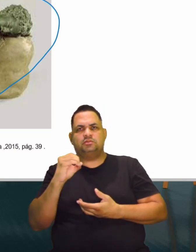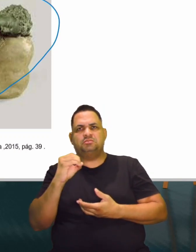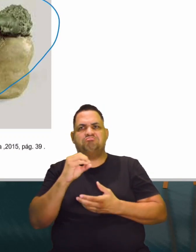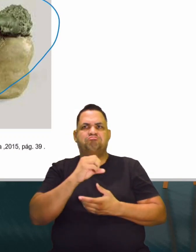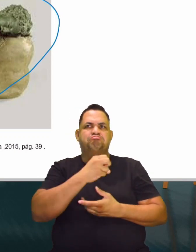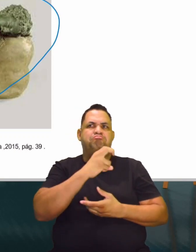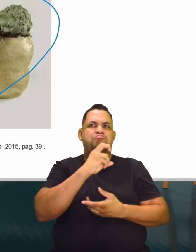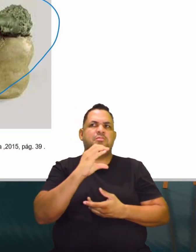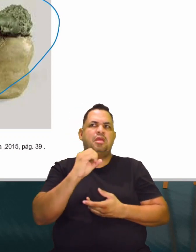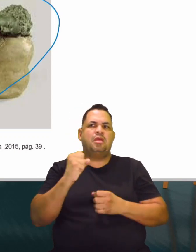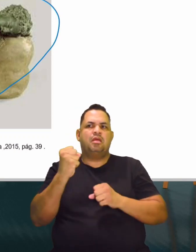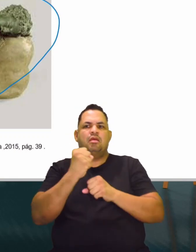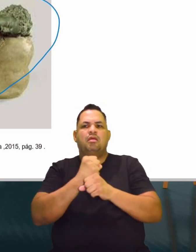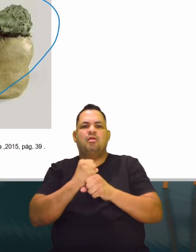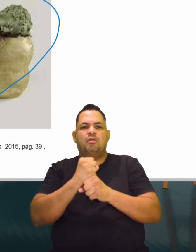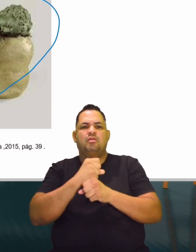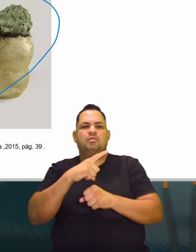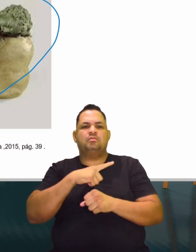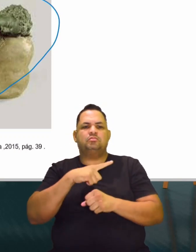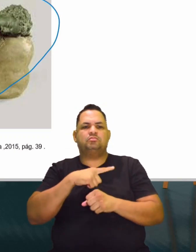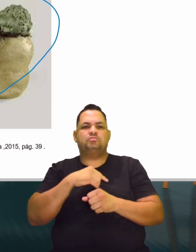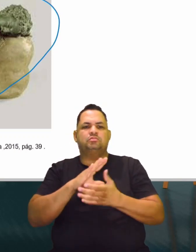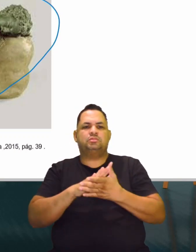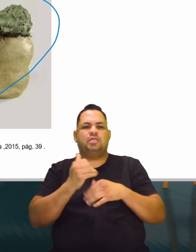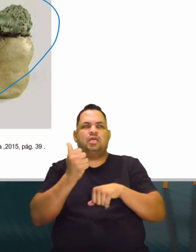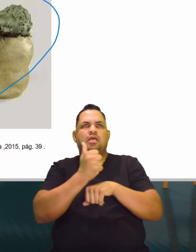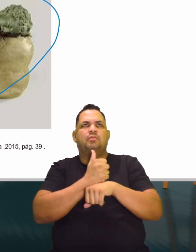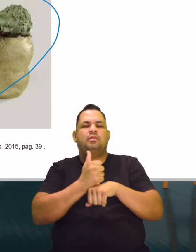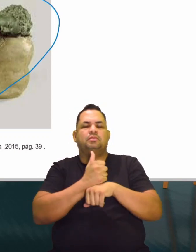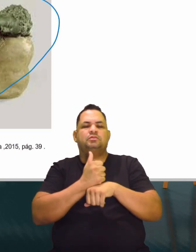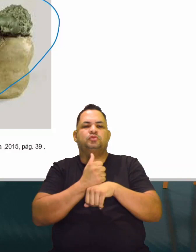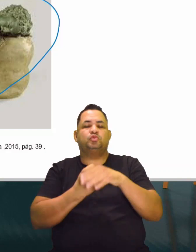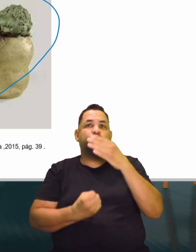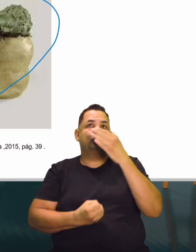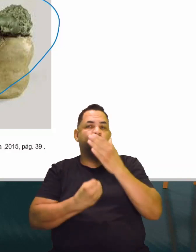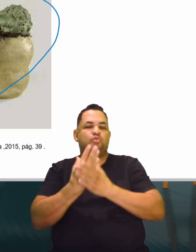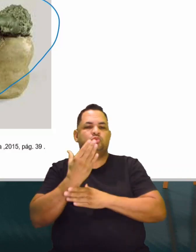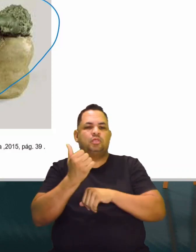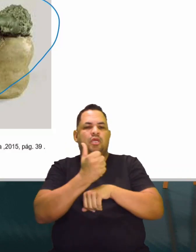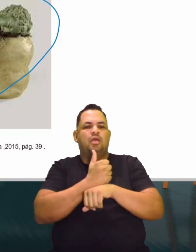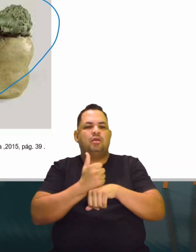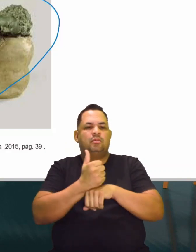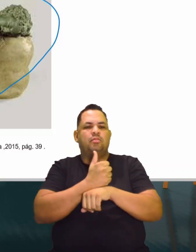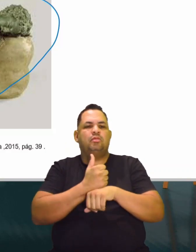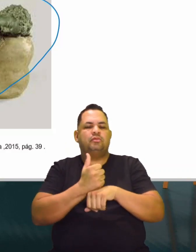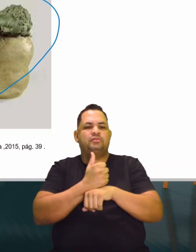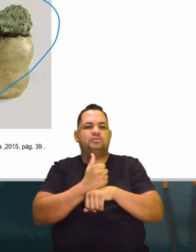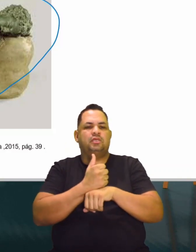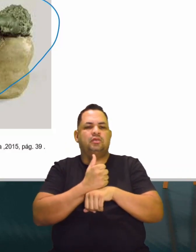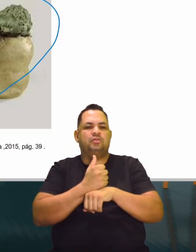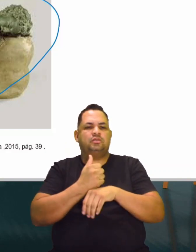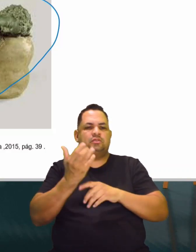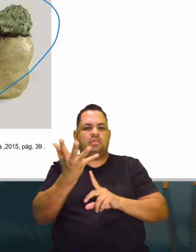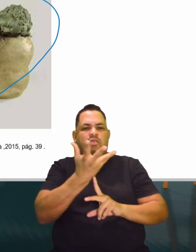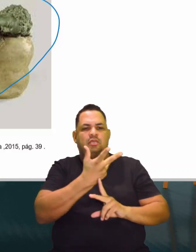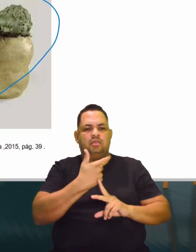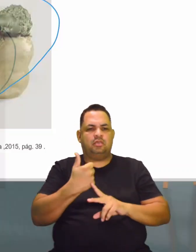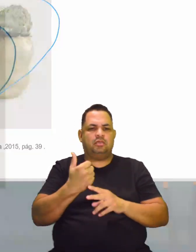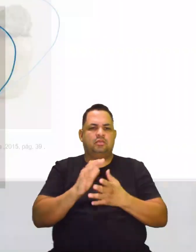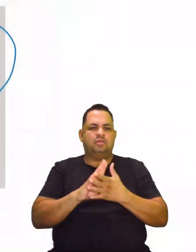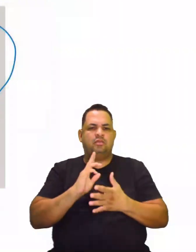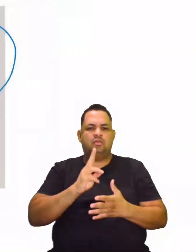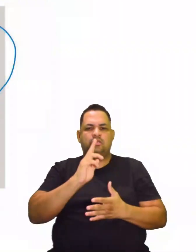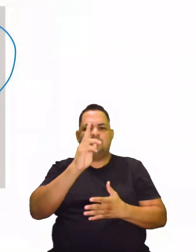sim, já havia a figura do artista, inclusive na literatura. Eu vou trazer para vocês essas informações. Então vamos lá, vamos